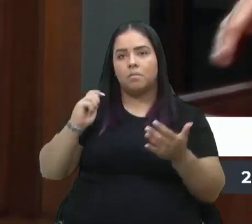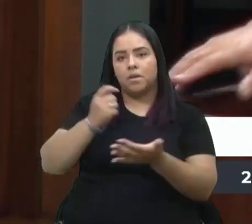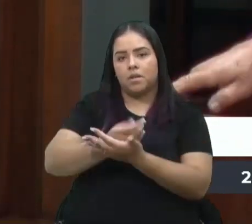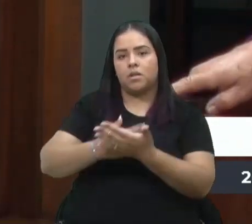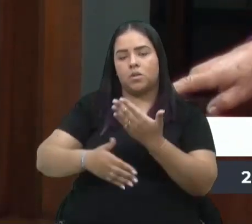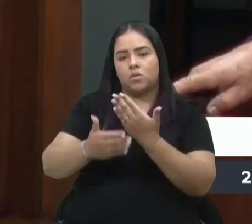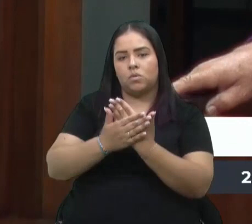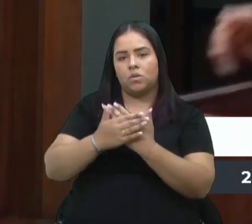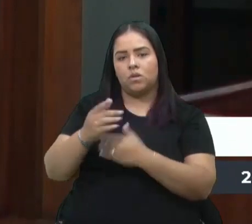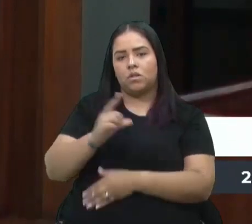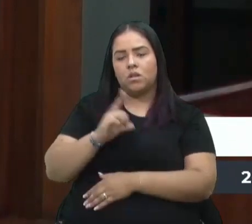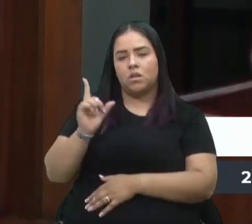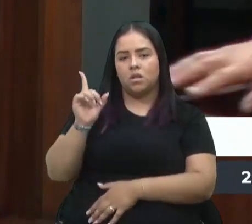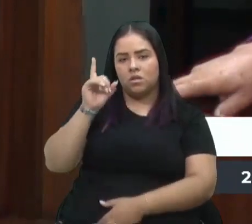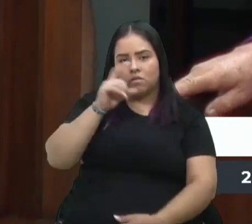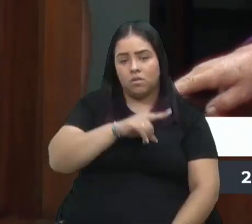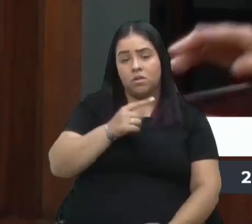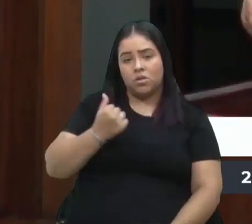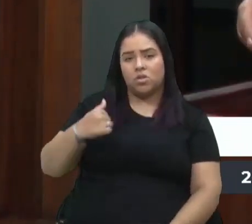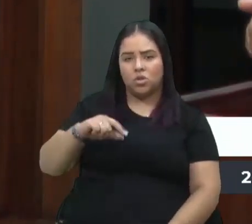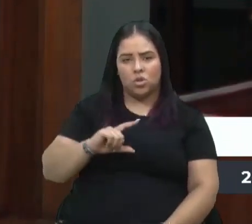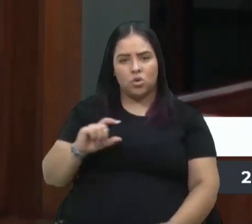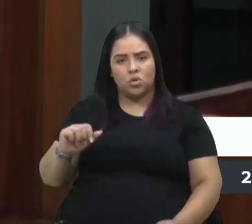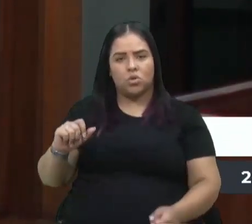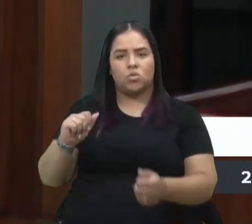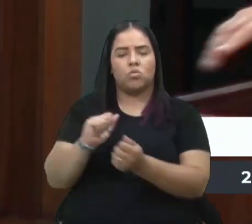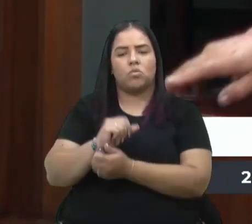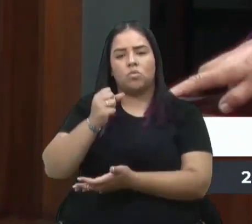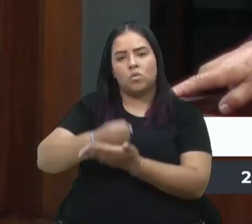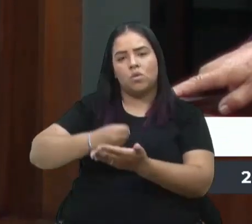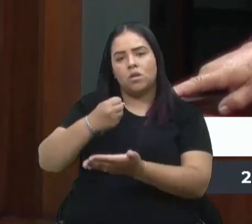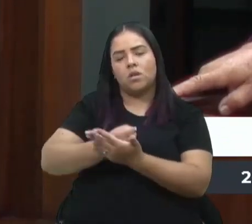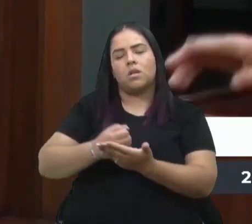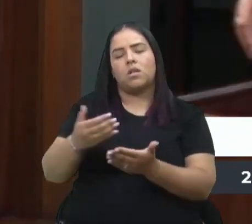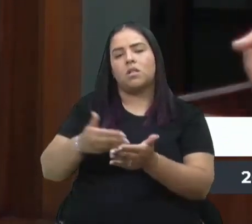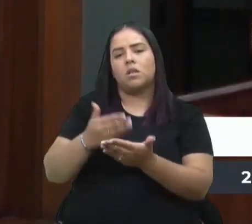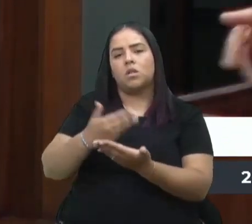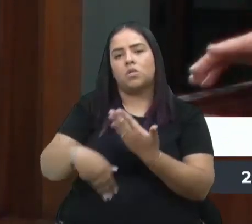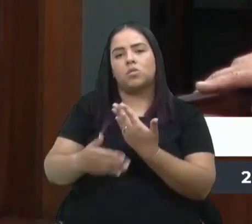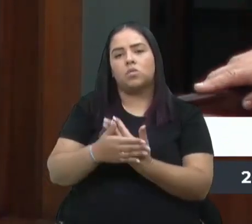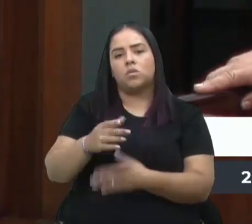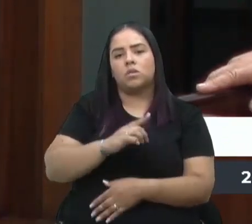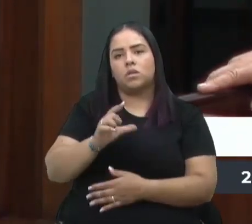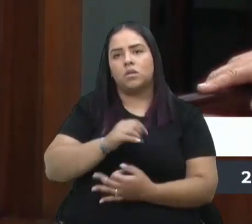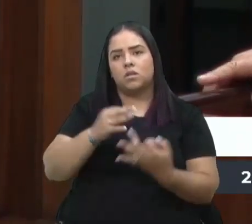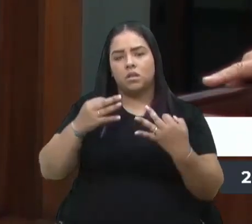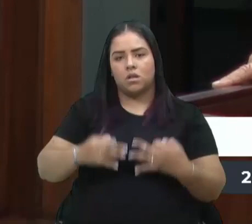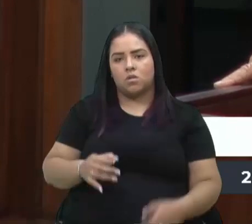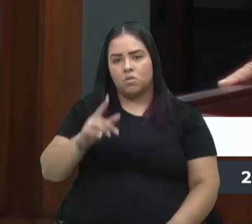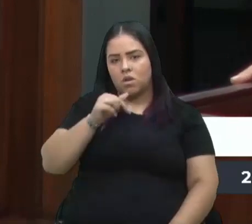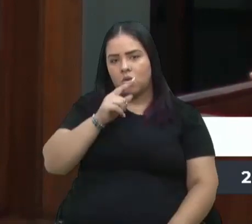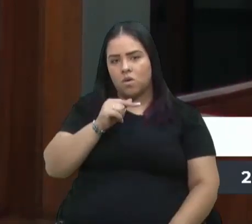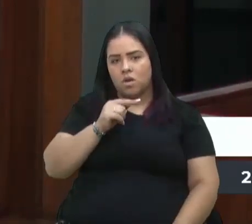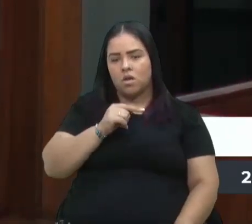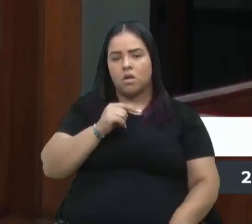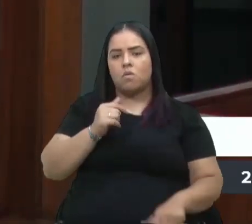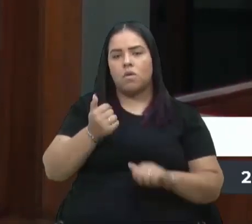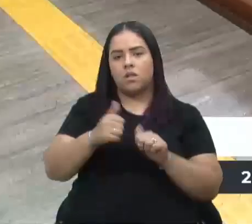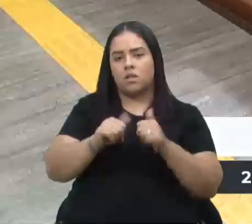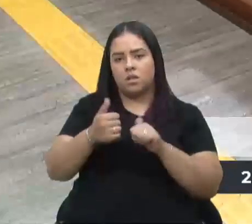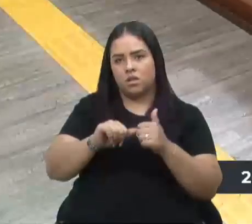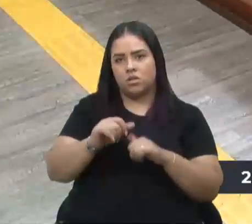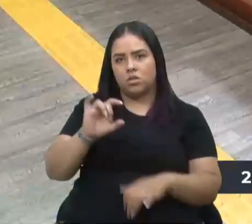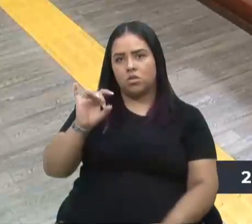tem mais essa dificuldade. Mas estamos juntos, vamos lutar até que todo mundo possa ter dignidade e uma água de qualidade nas torneiras. Era